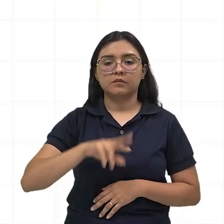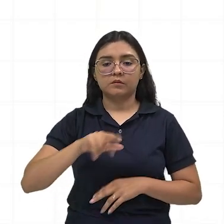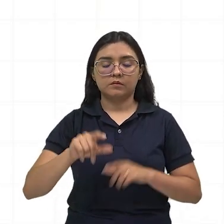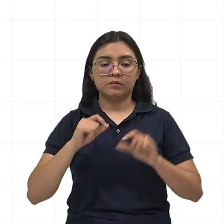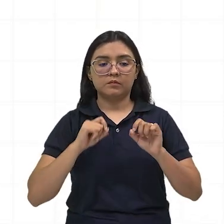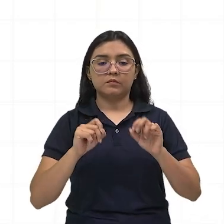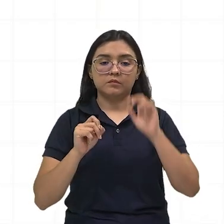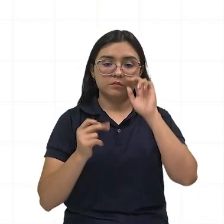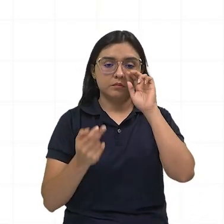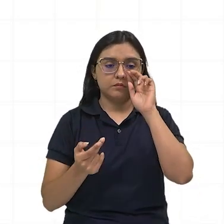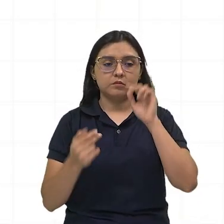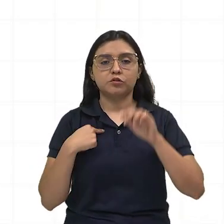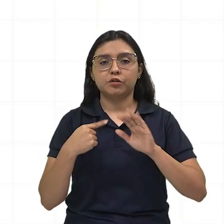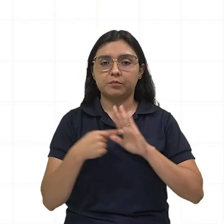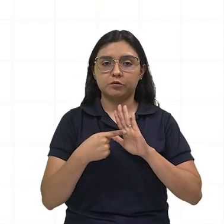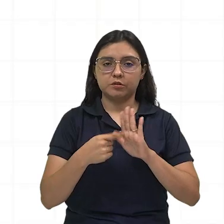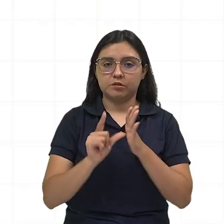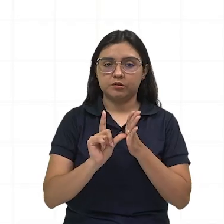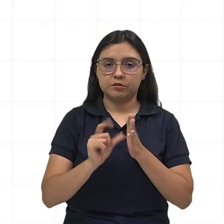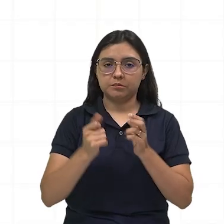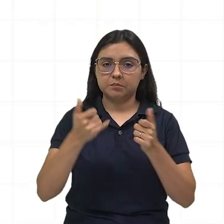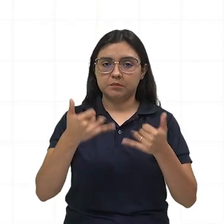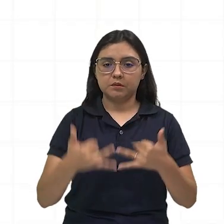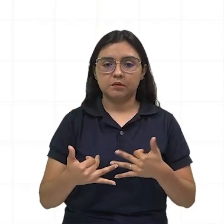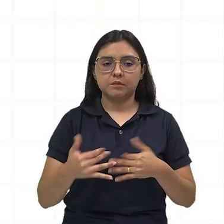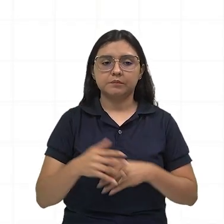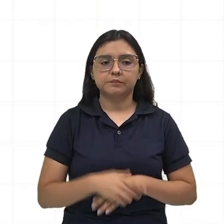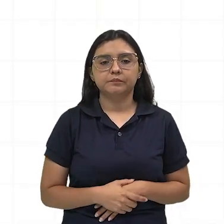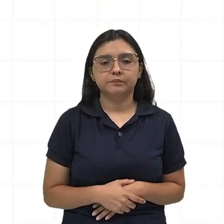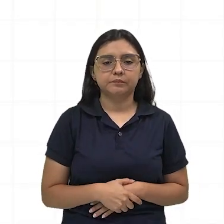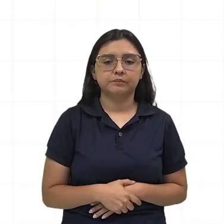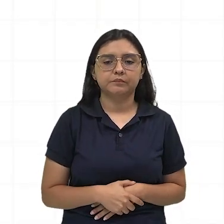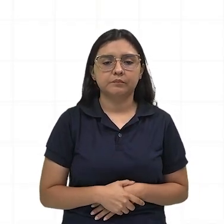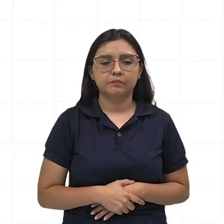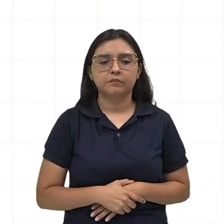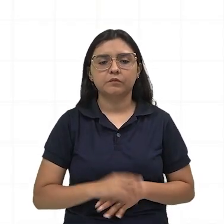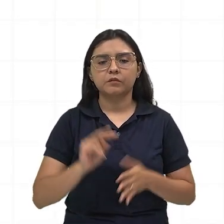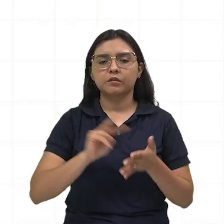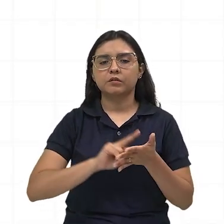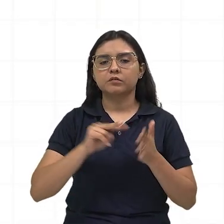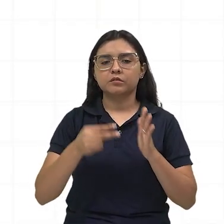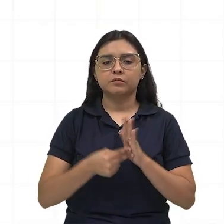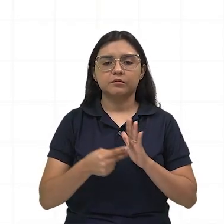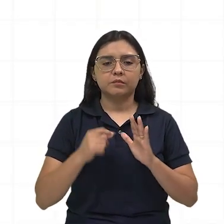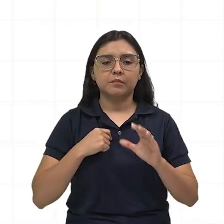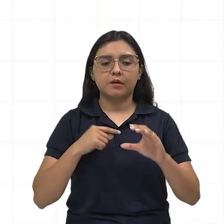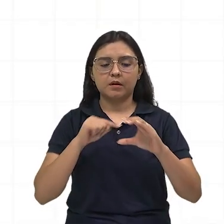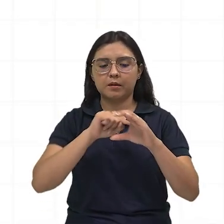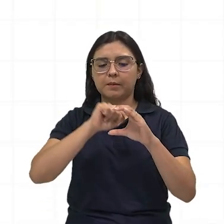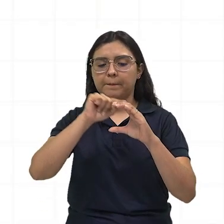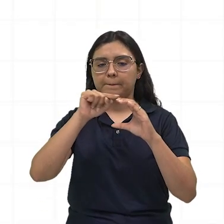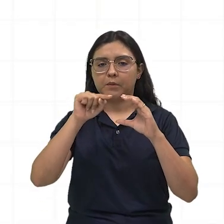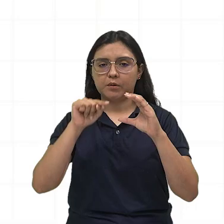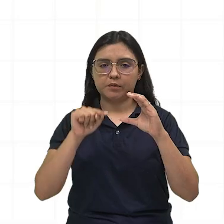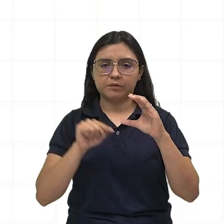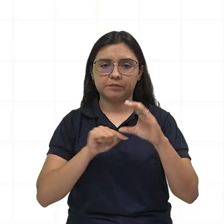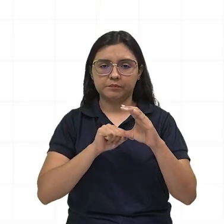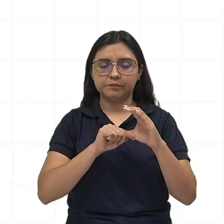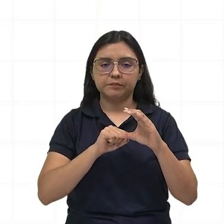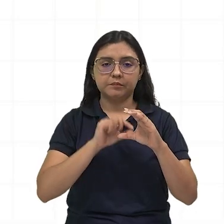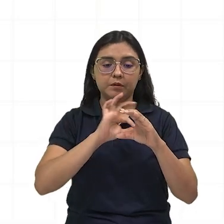figura. Eu já frisei aqui, olha. A circunferência é o quê, pessoal? Ela é a